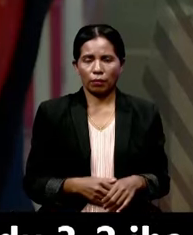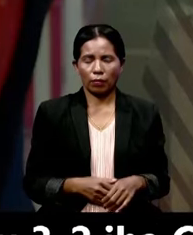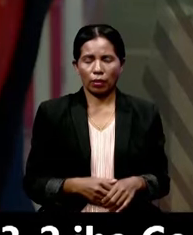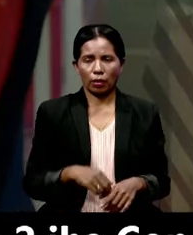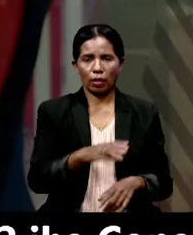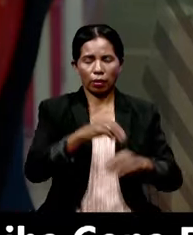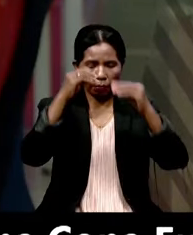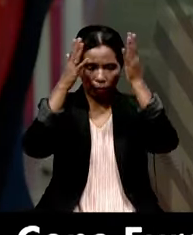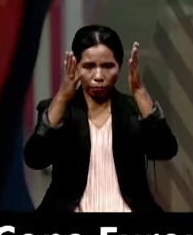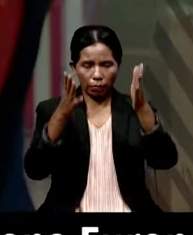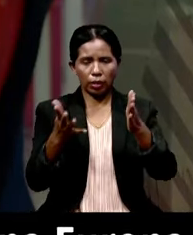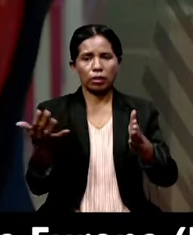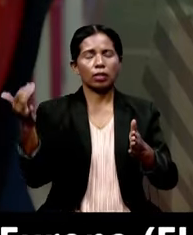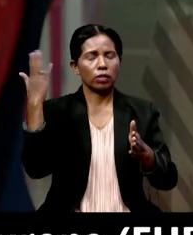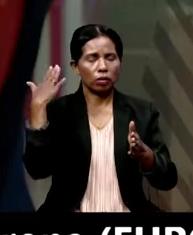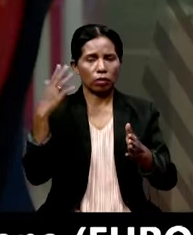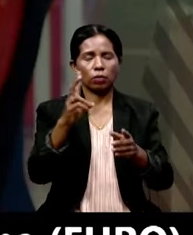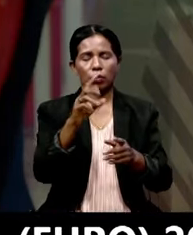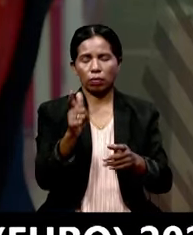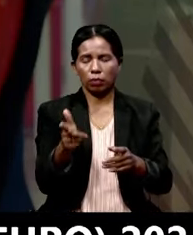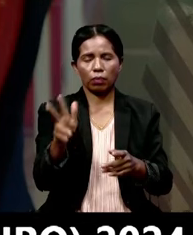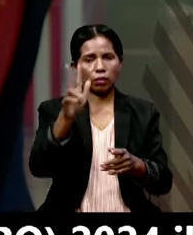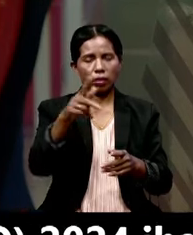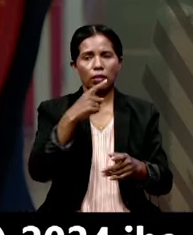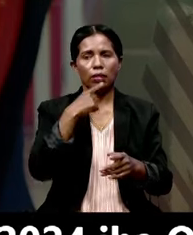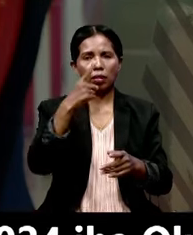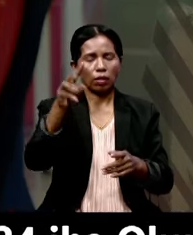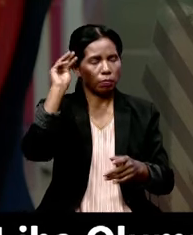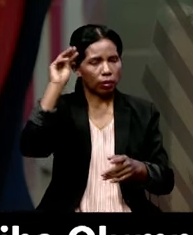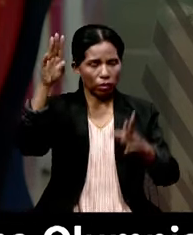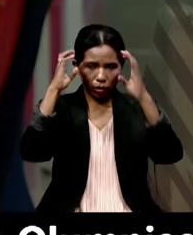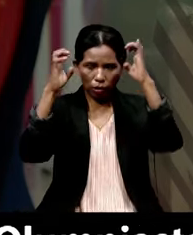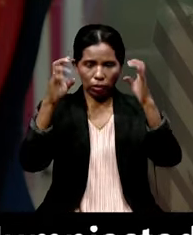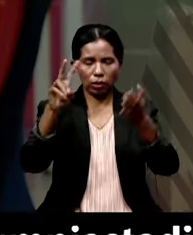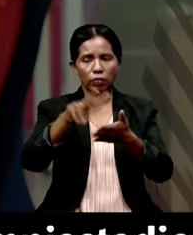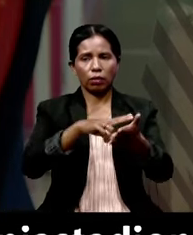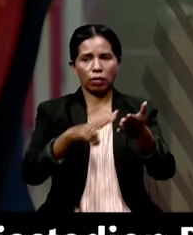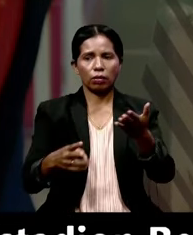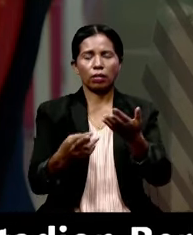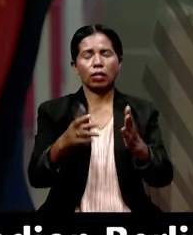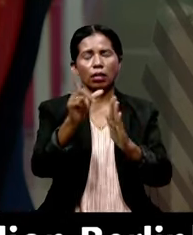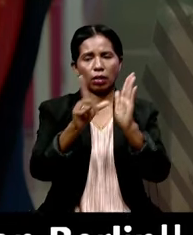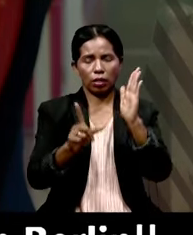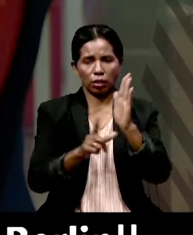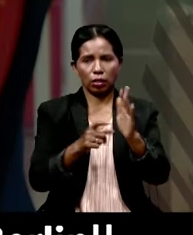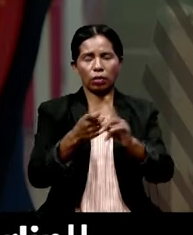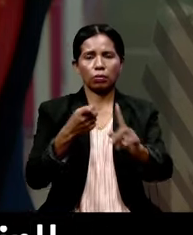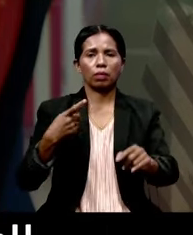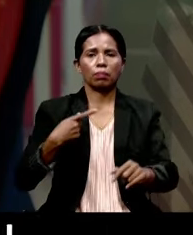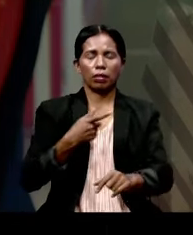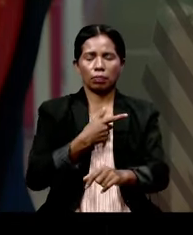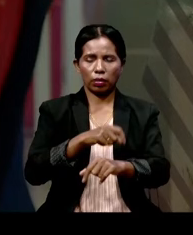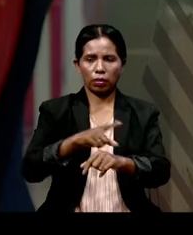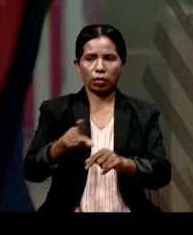Ex-professor contratado de Rorunulu Rassentolo considera ministro da Educação viola ONU a resolução. Russo Parlamento Nacional,